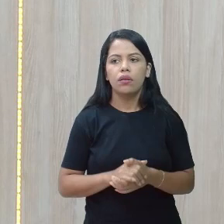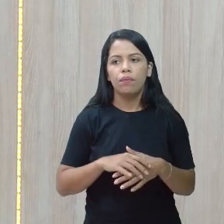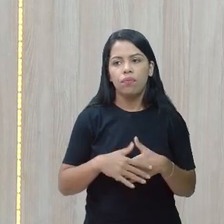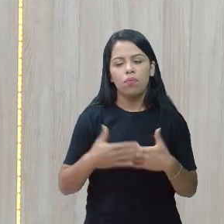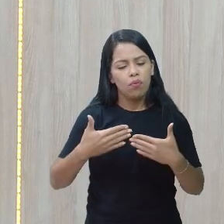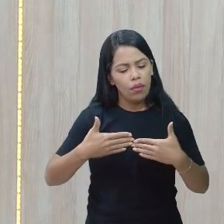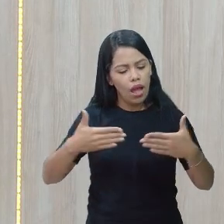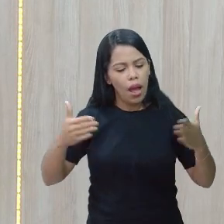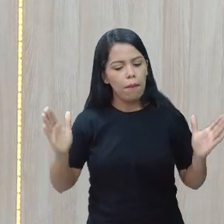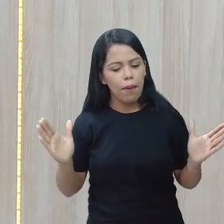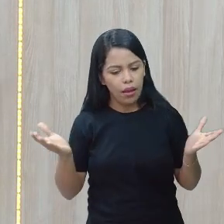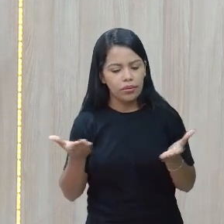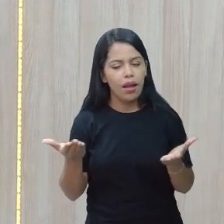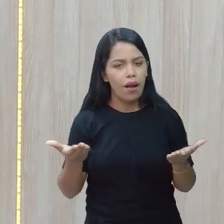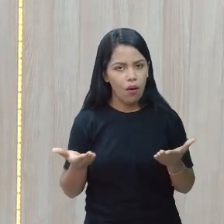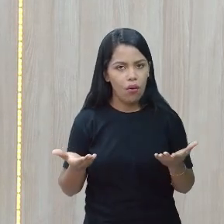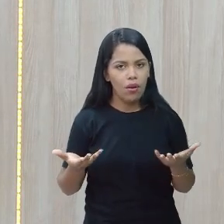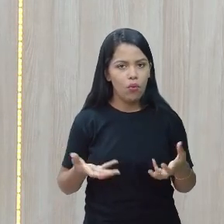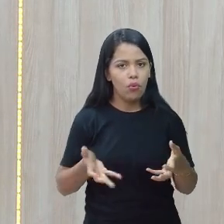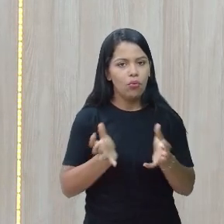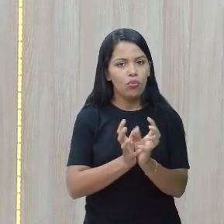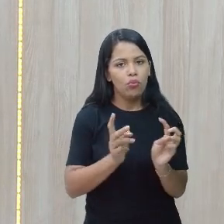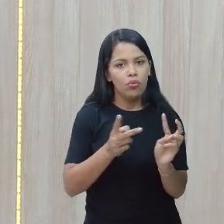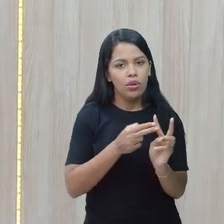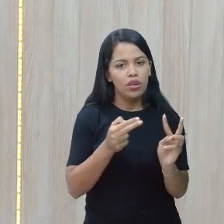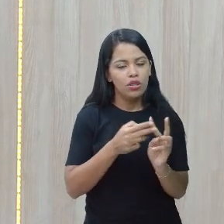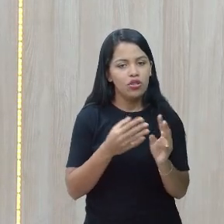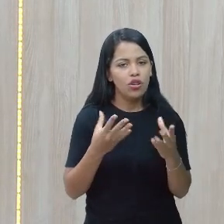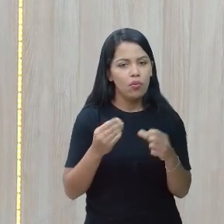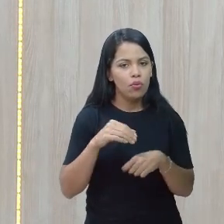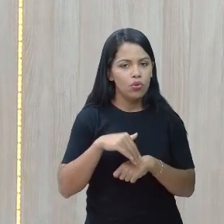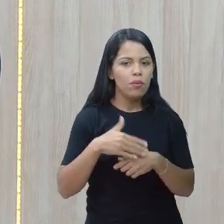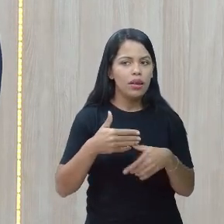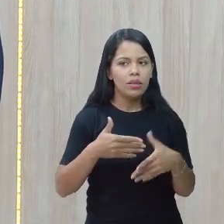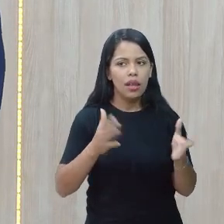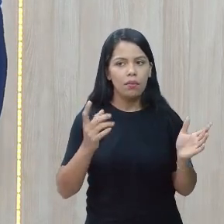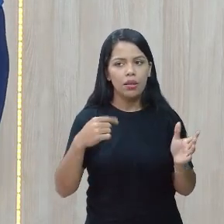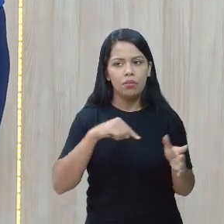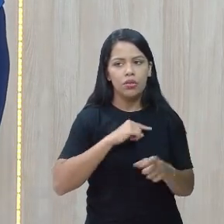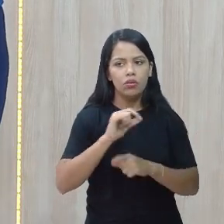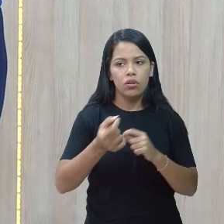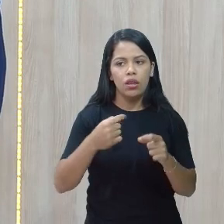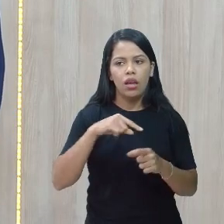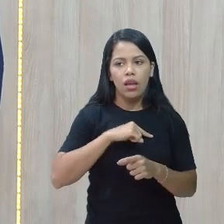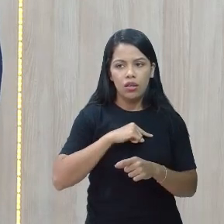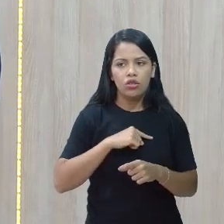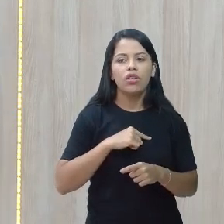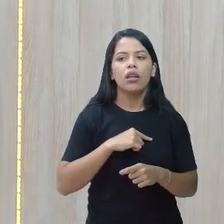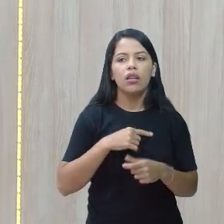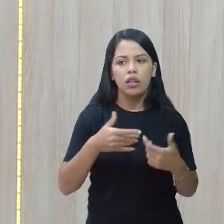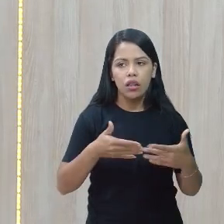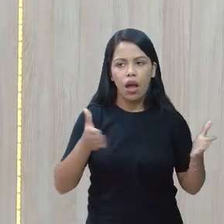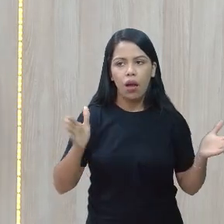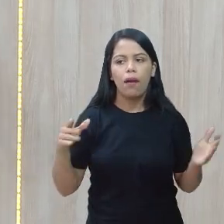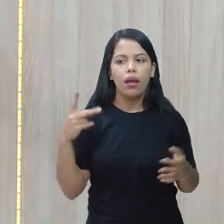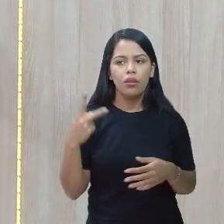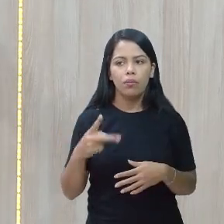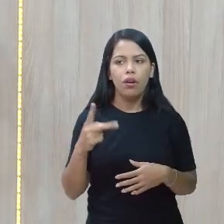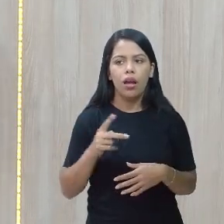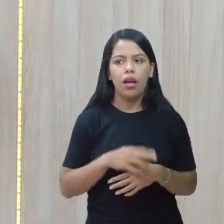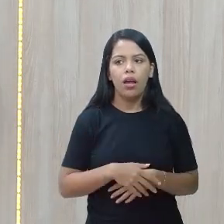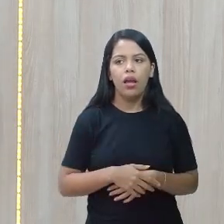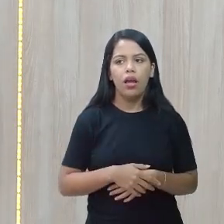abertos, muito mais abertos para nós, né, muitas vezes, do que a gente está para eles, né, com respeito,